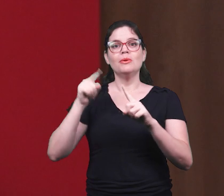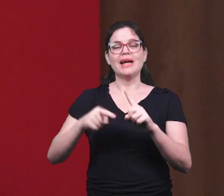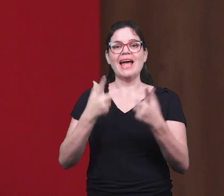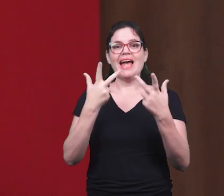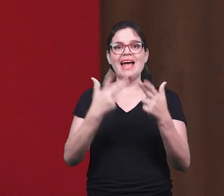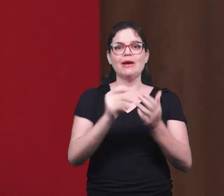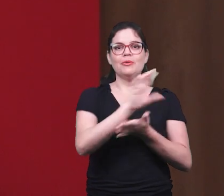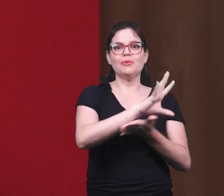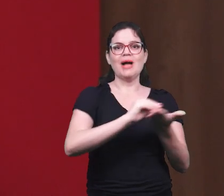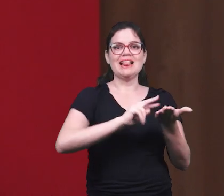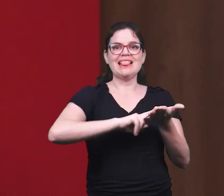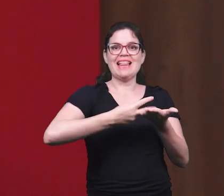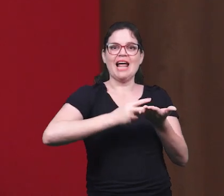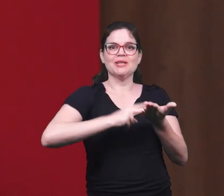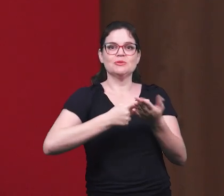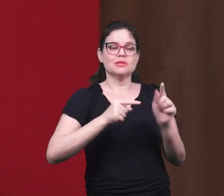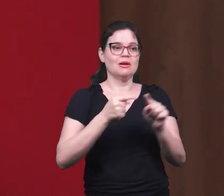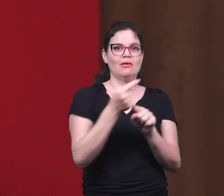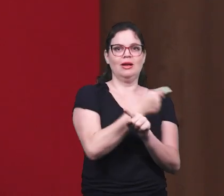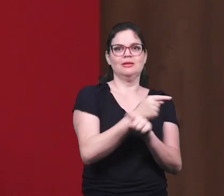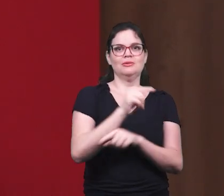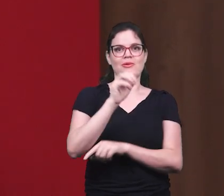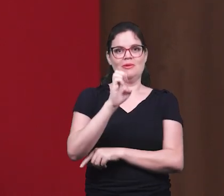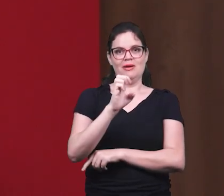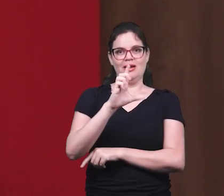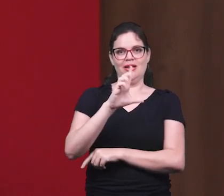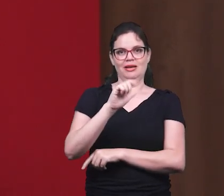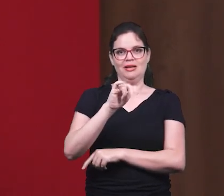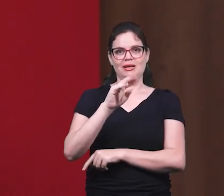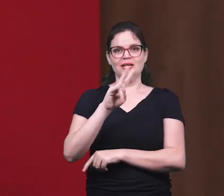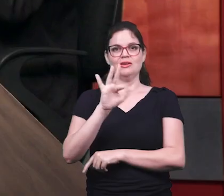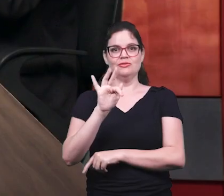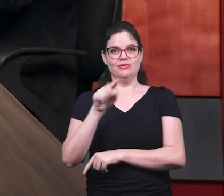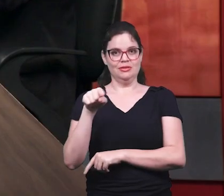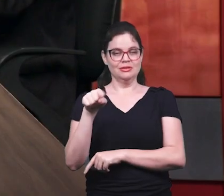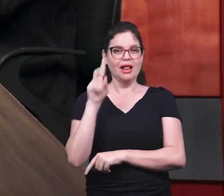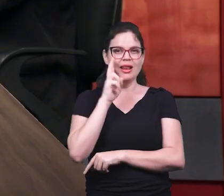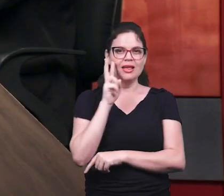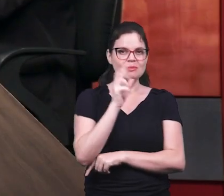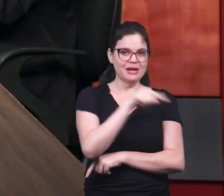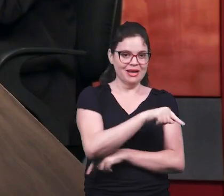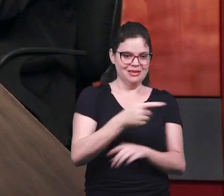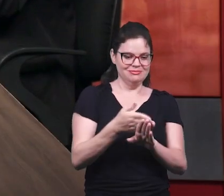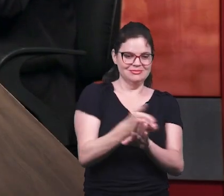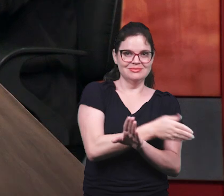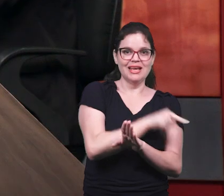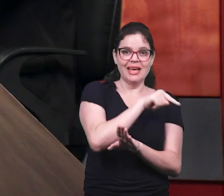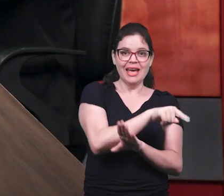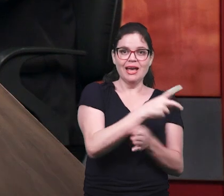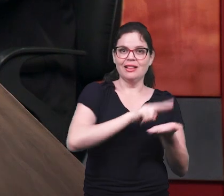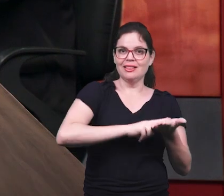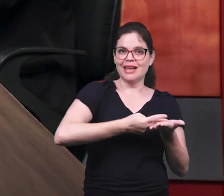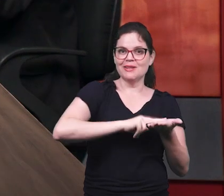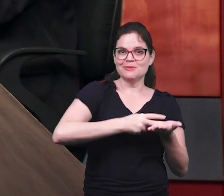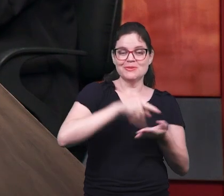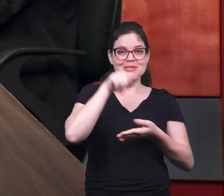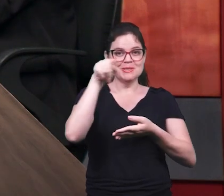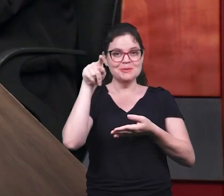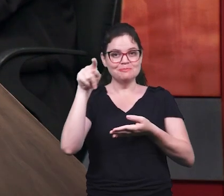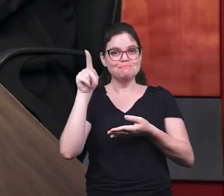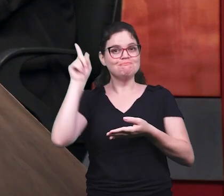uma continuação da Bíblia do Wycliffe. O Wycliffe influenciou muito, né? Influenciou. Como nós falamos, o